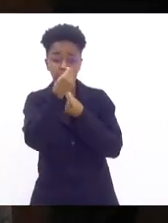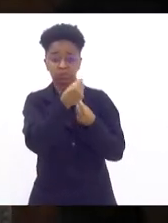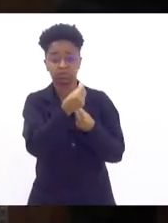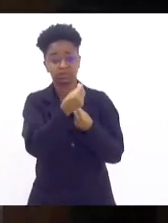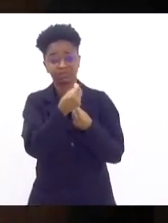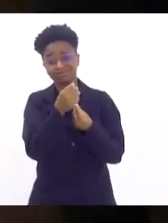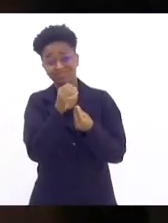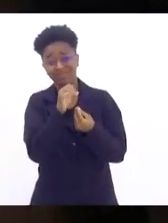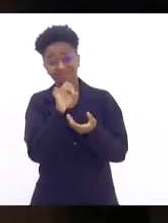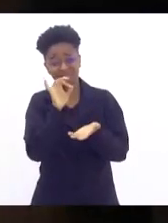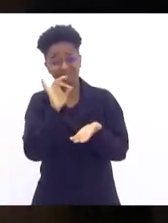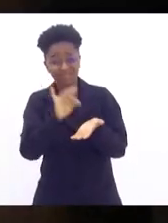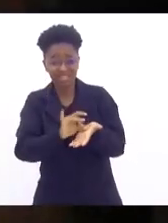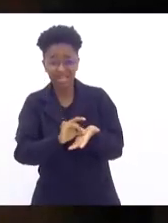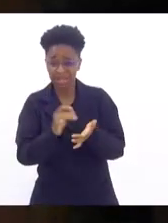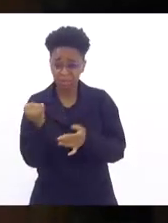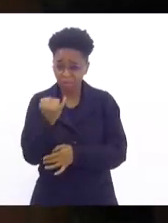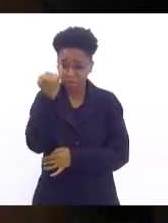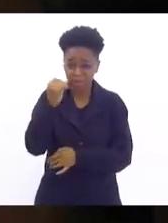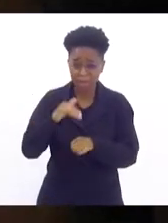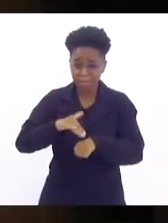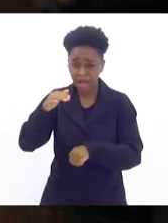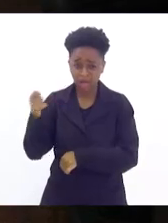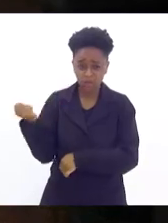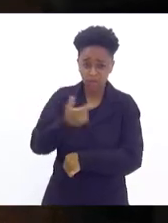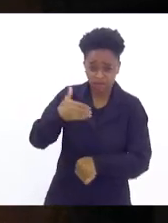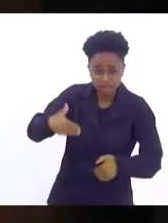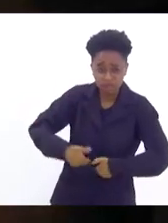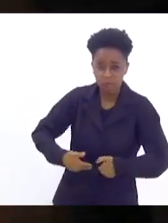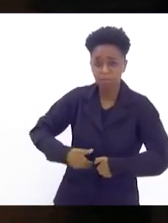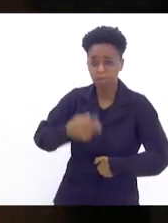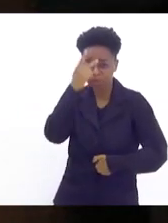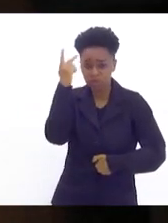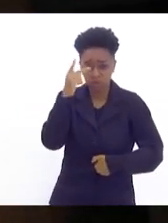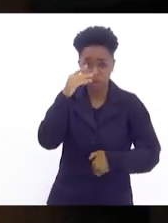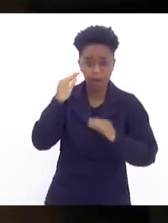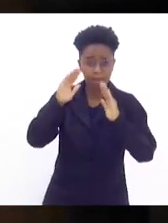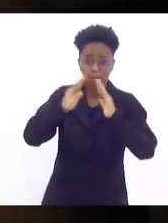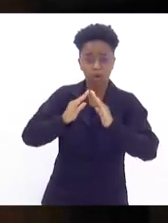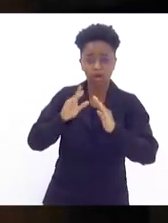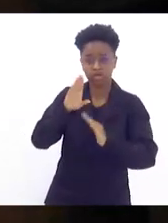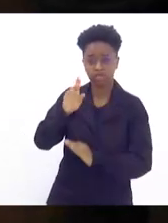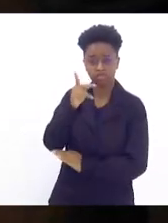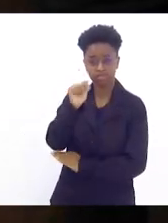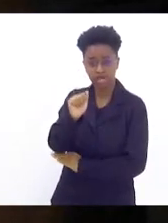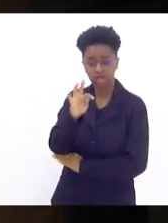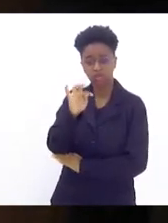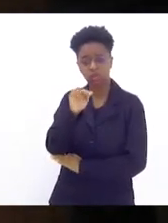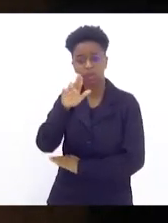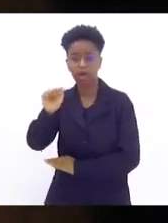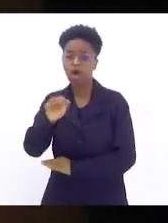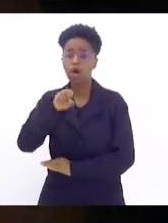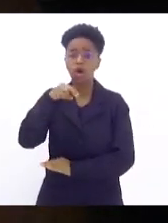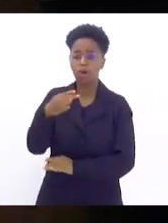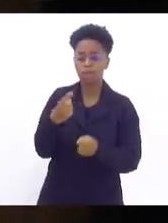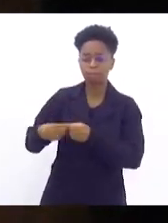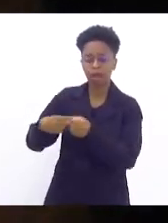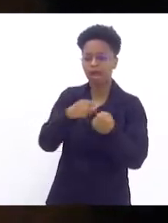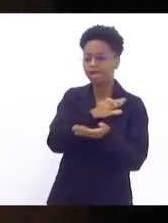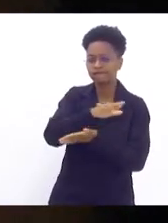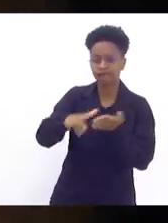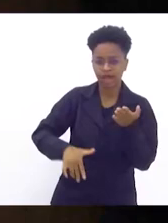ela é mais importante que a fome das pessoas que moram na Chatuba ou em vários bairros